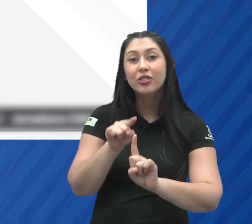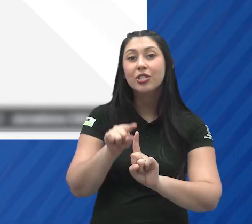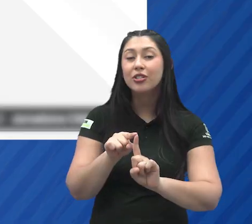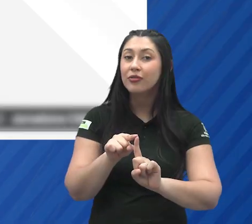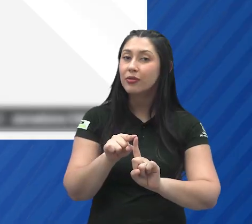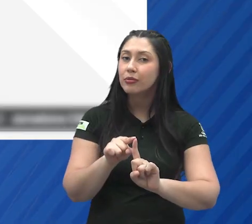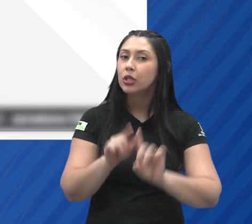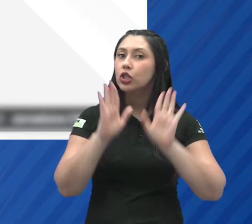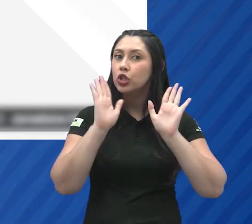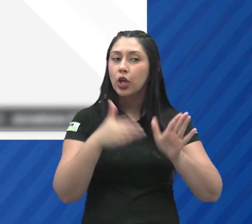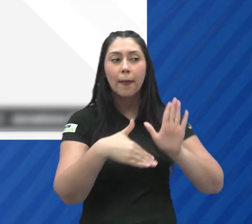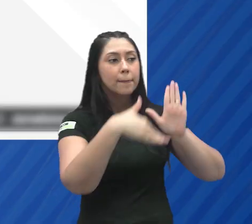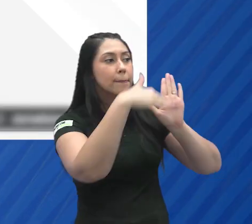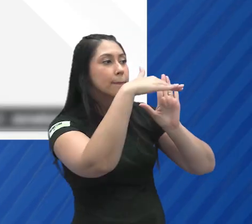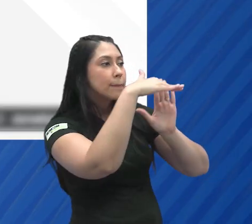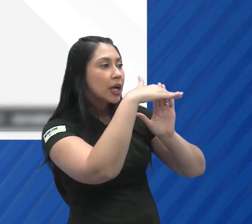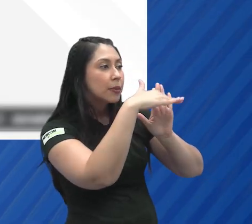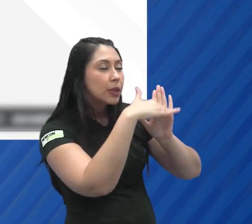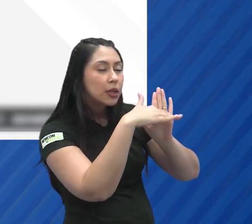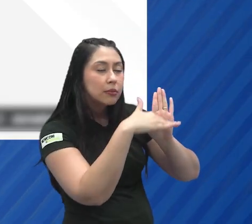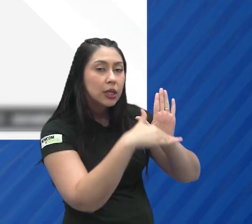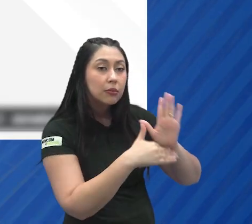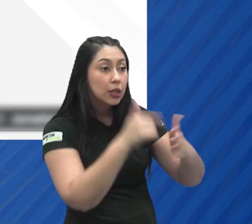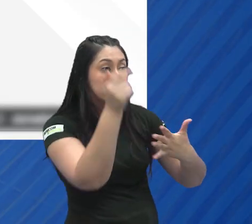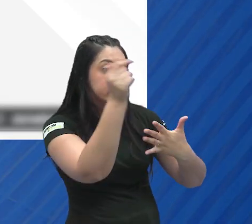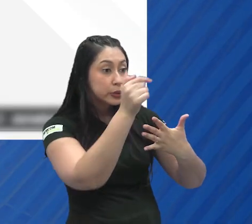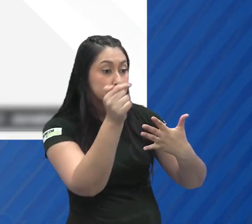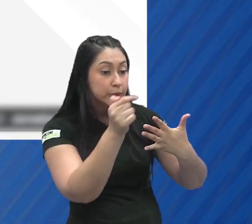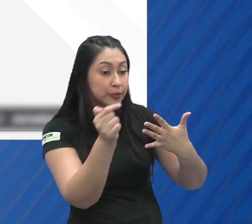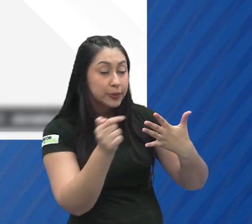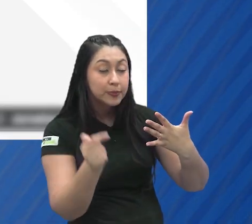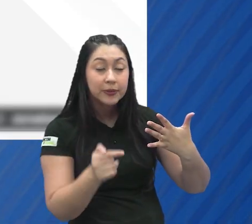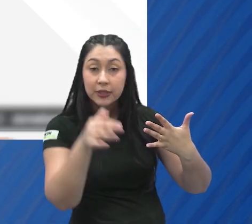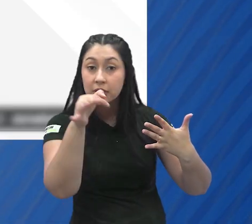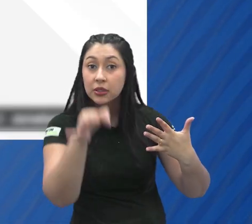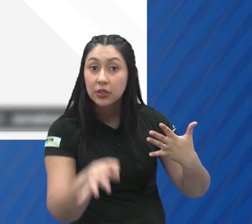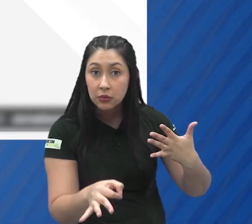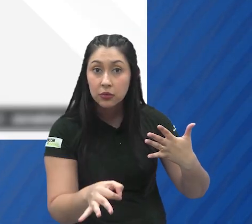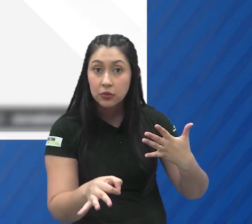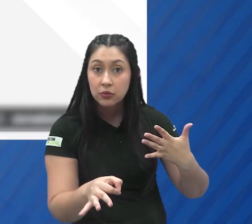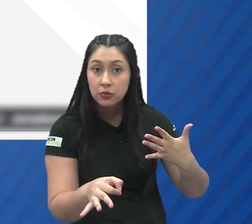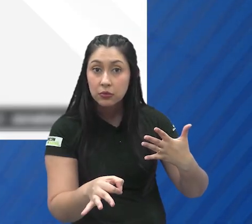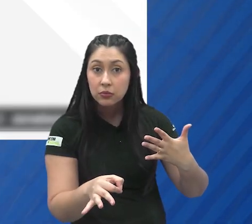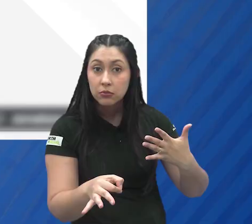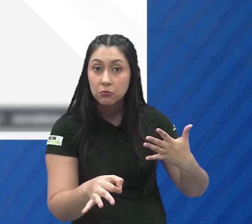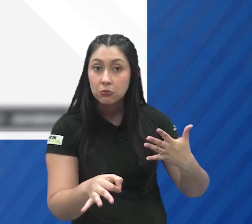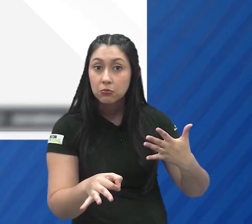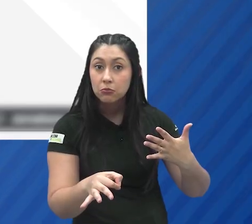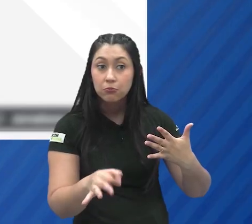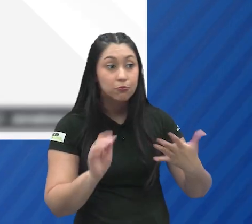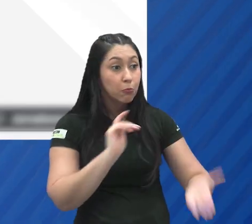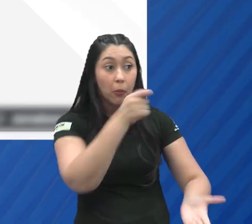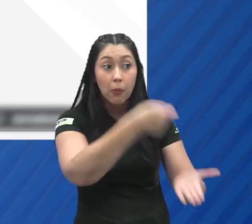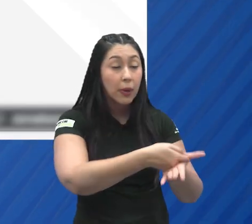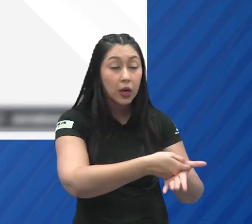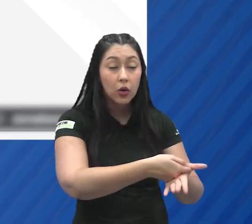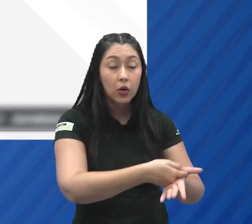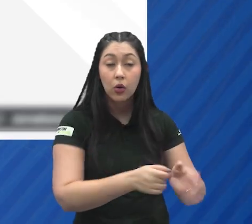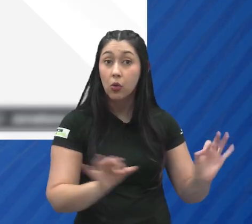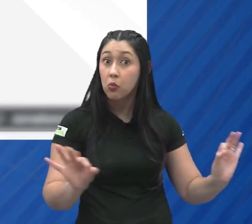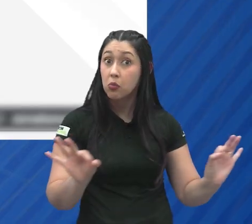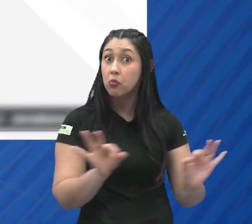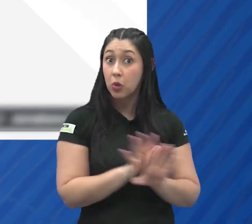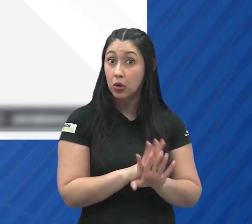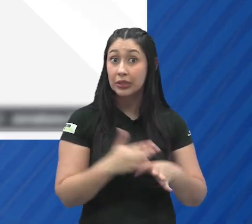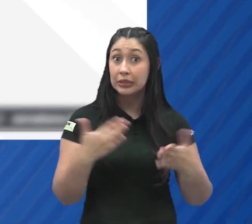tem objetivos, se você definir seus planos, se você definir seus objetivos para o ano que está chegando, você vai se pagar